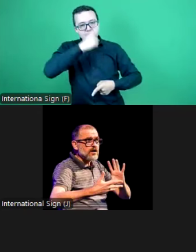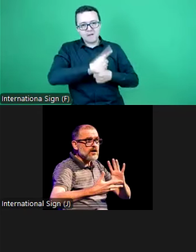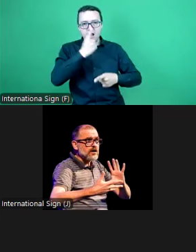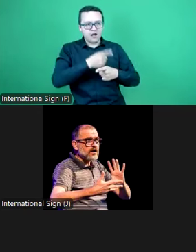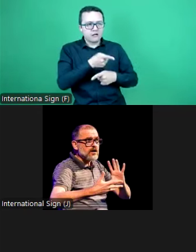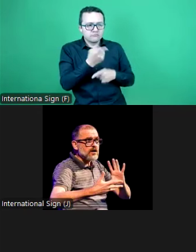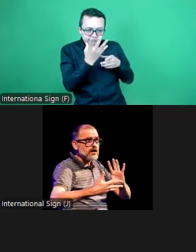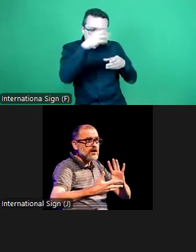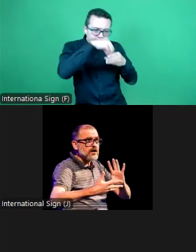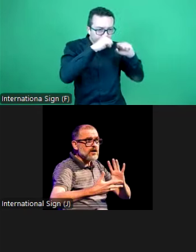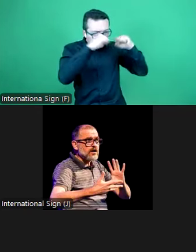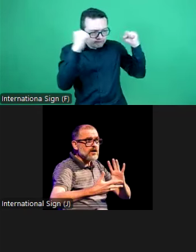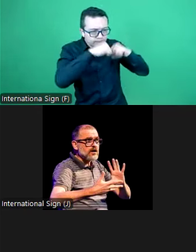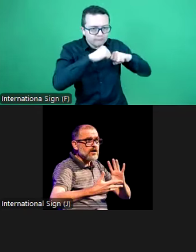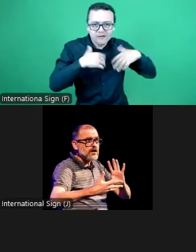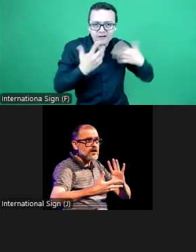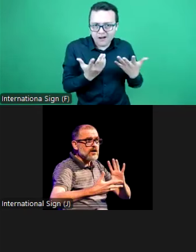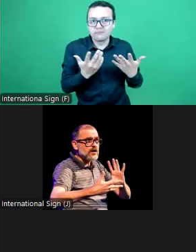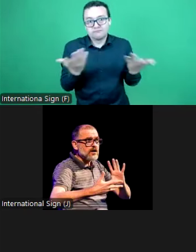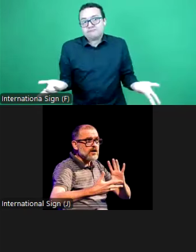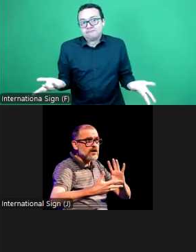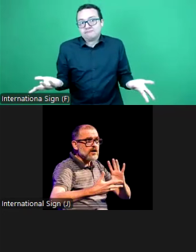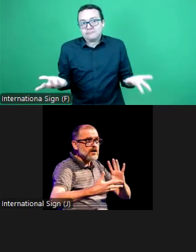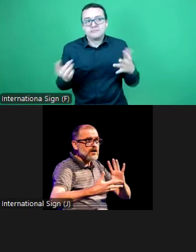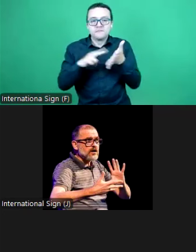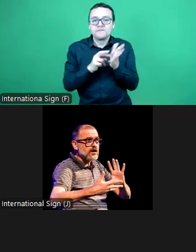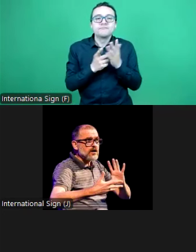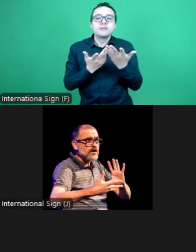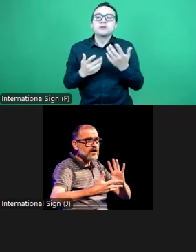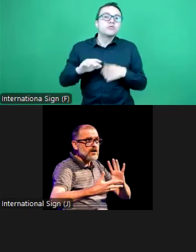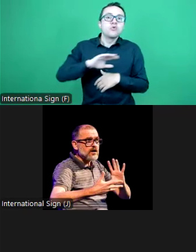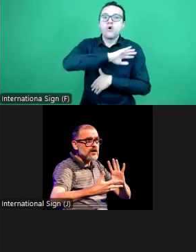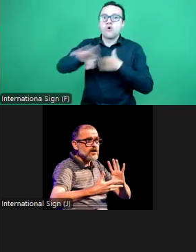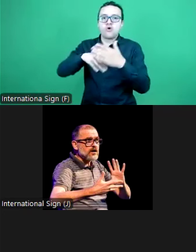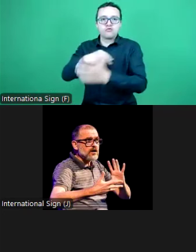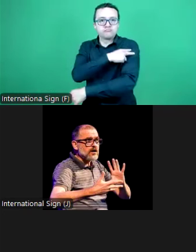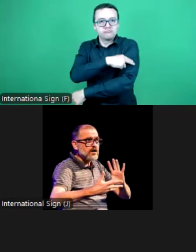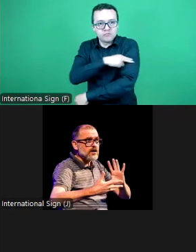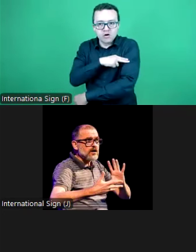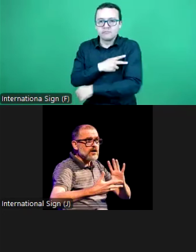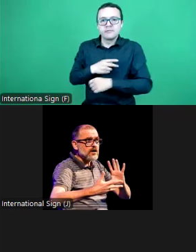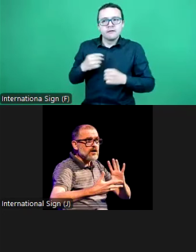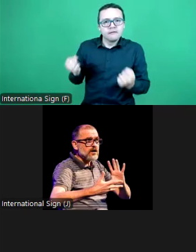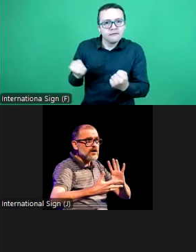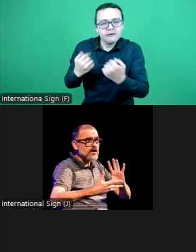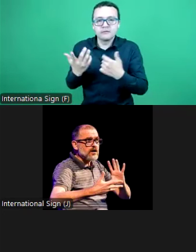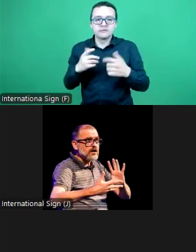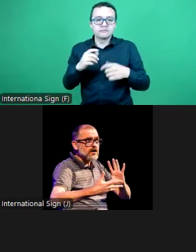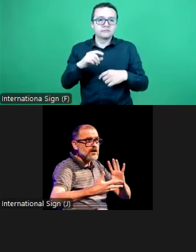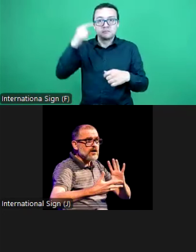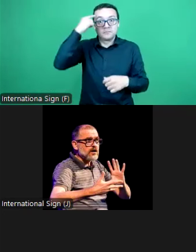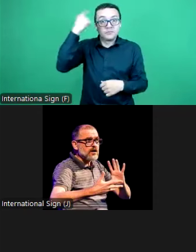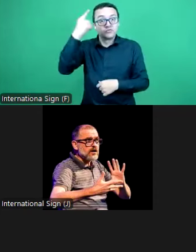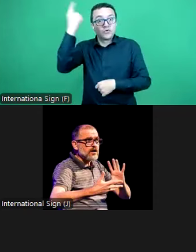Se não teríamos problemas com o tratamento e o cuidado, inclui todas as disciplinas clínicas e programas